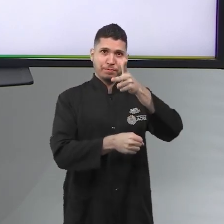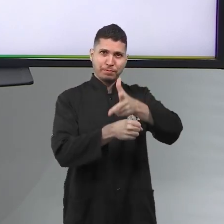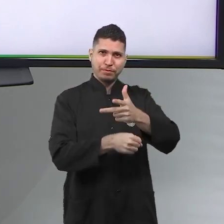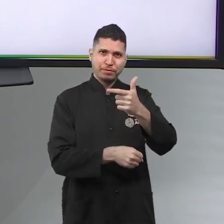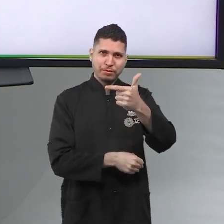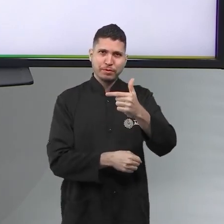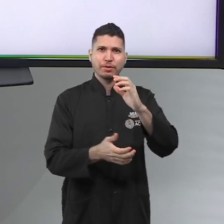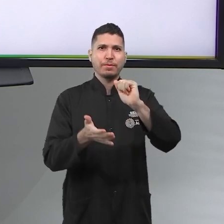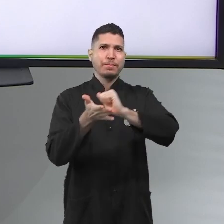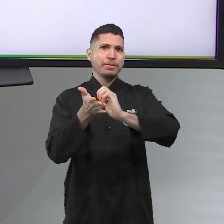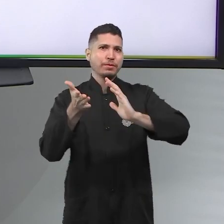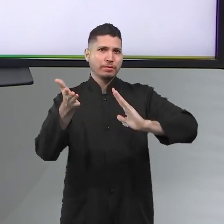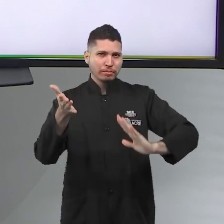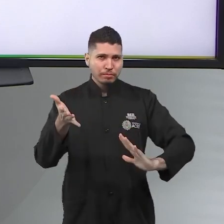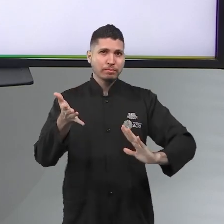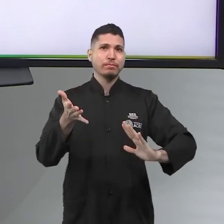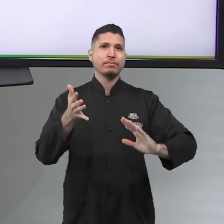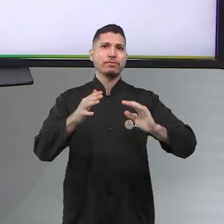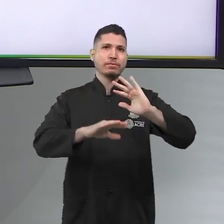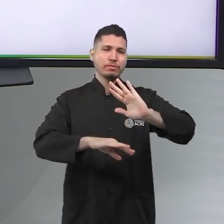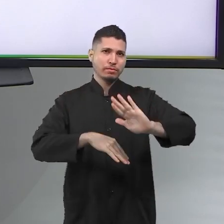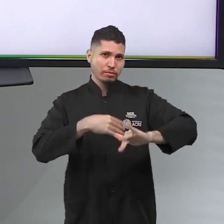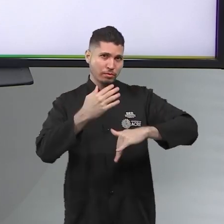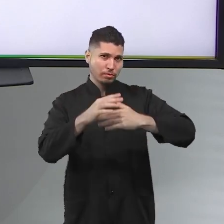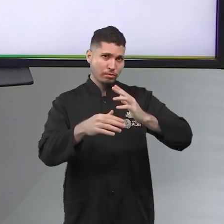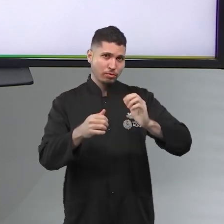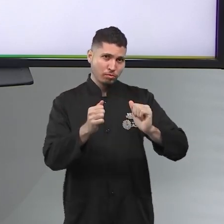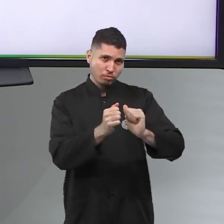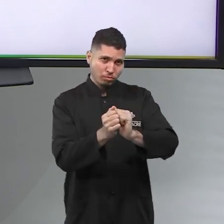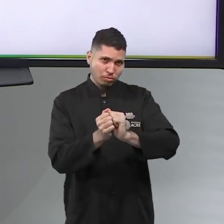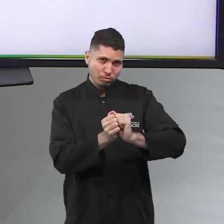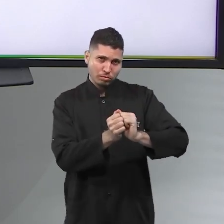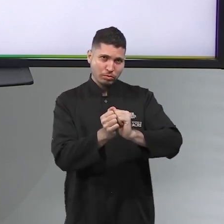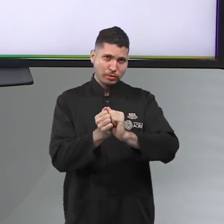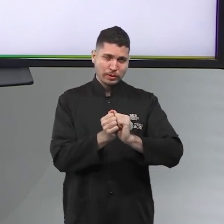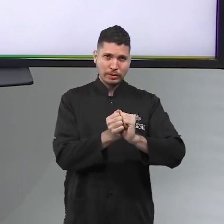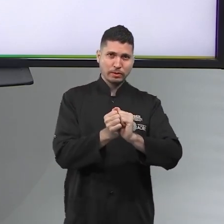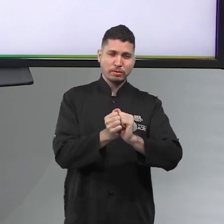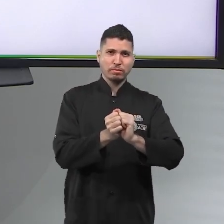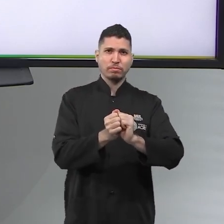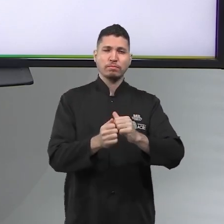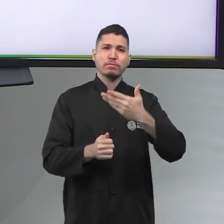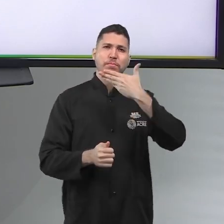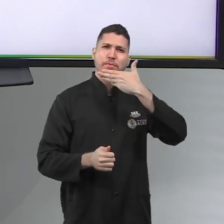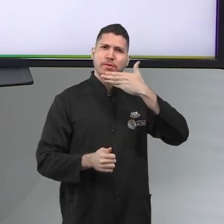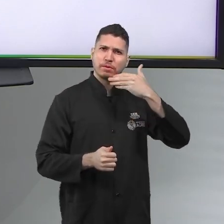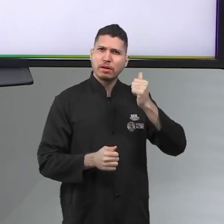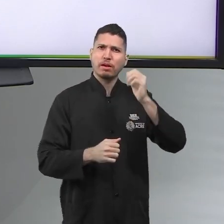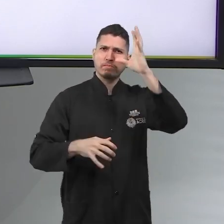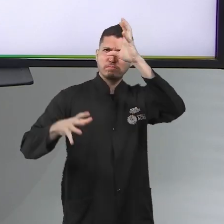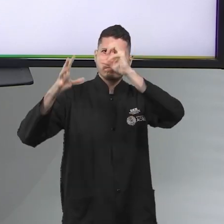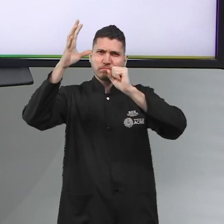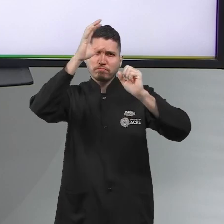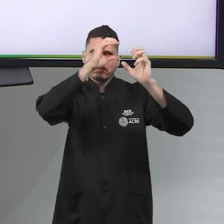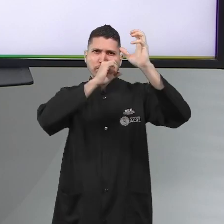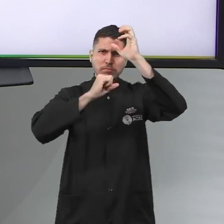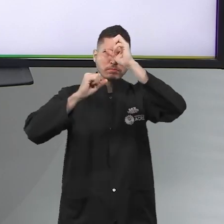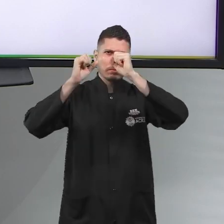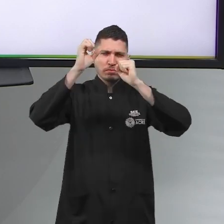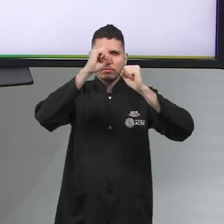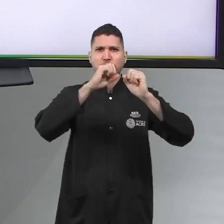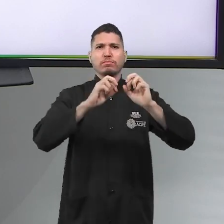atividade que eu irei desenvolver com vocês para consolidar ainda mais o seu aprendizado